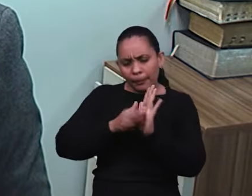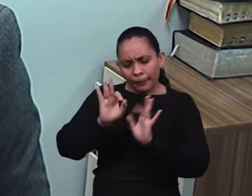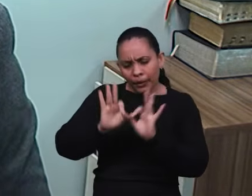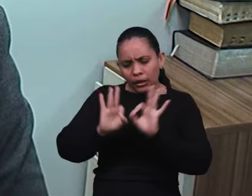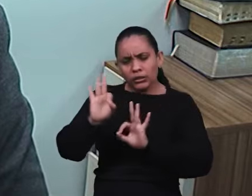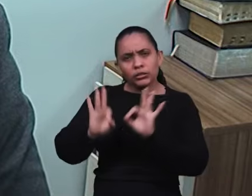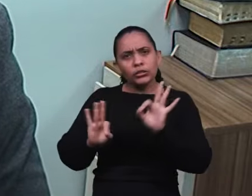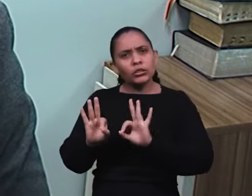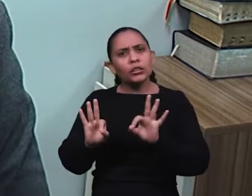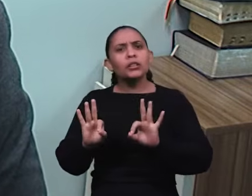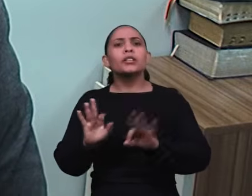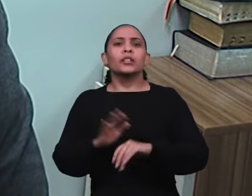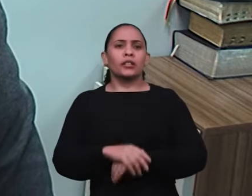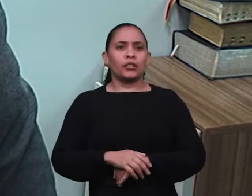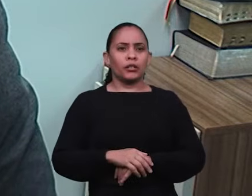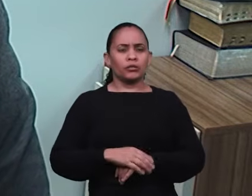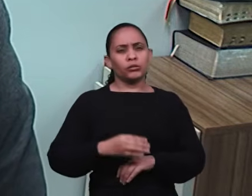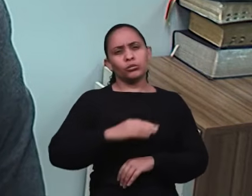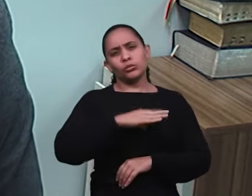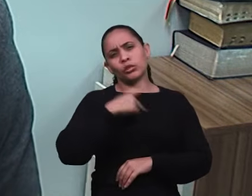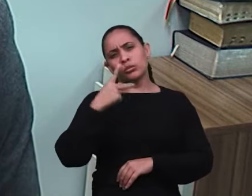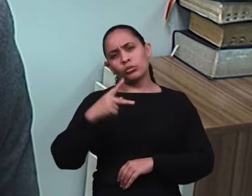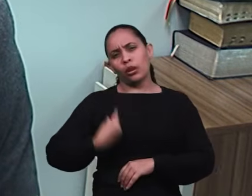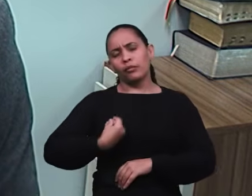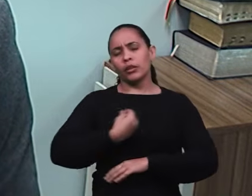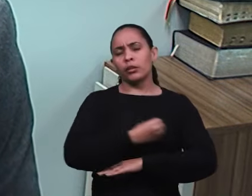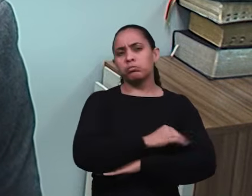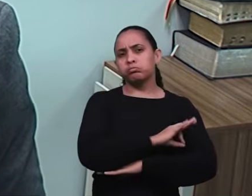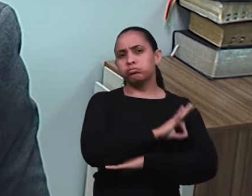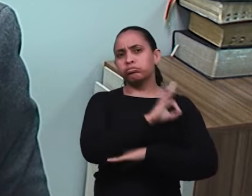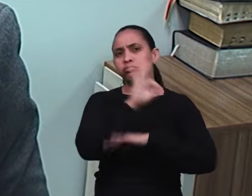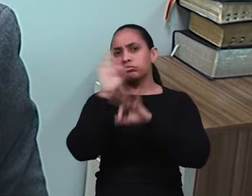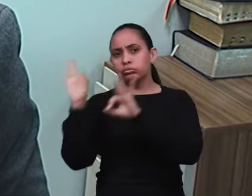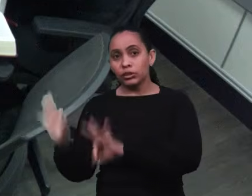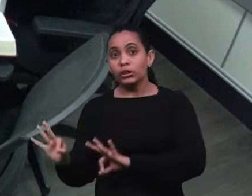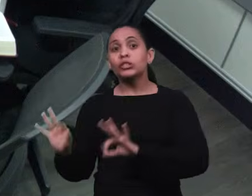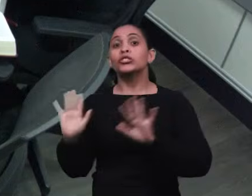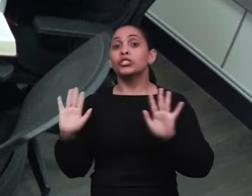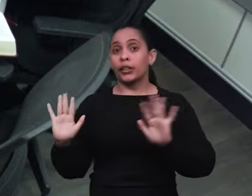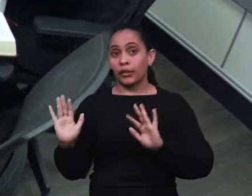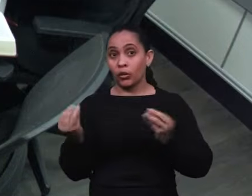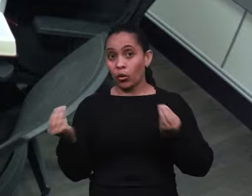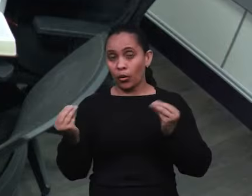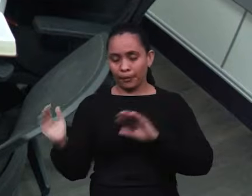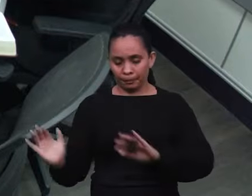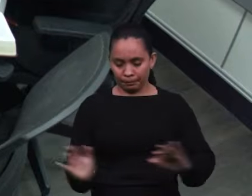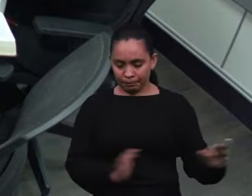como é que se aplica aí no dia a dia? Excelente pergunta, Jorge. Quando a gente fala de dinheiro